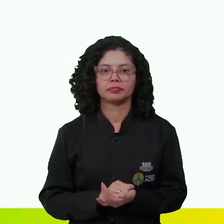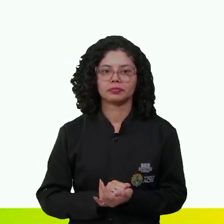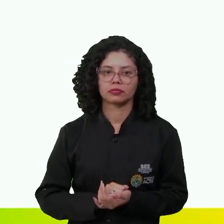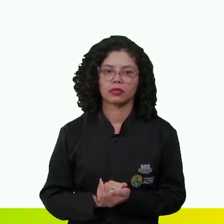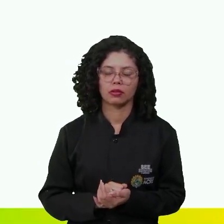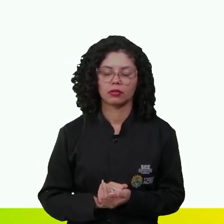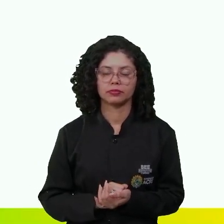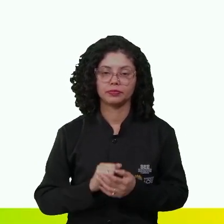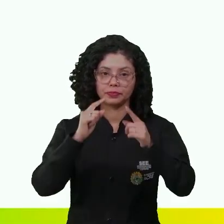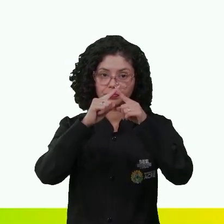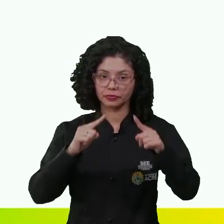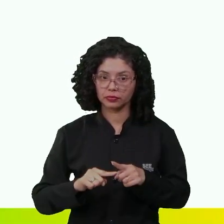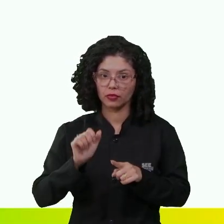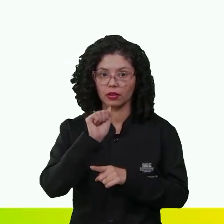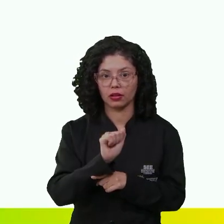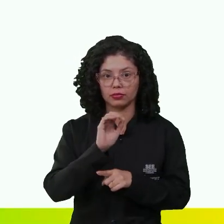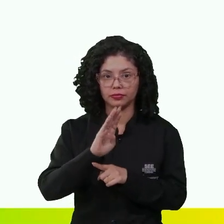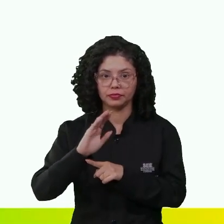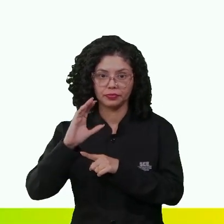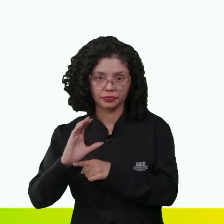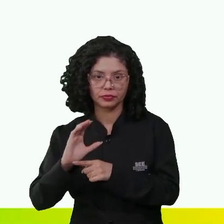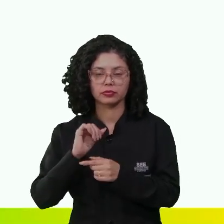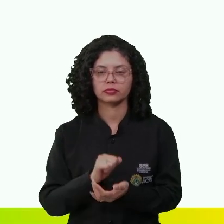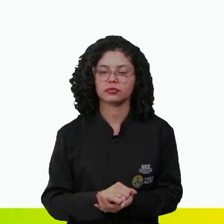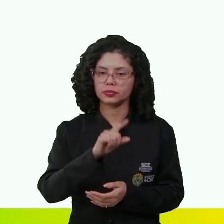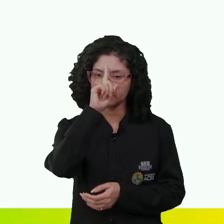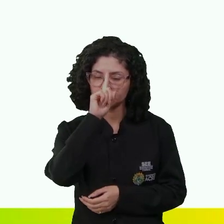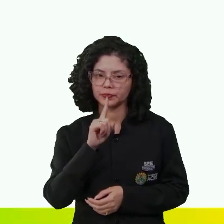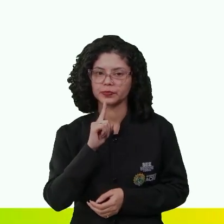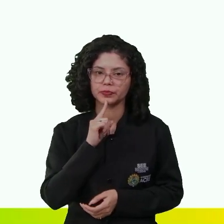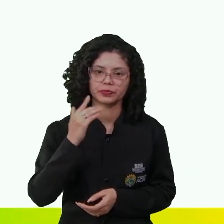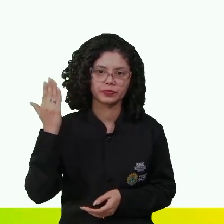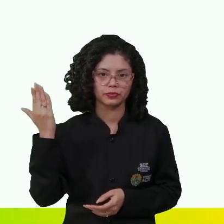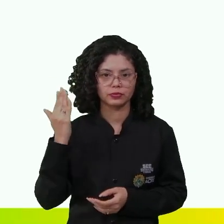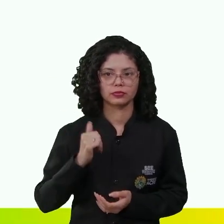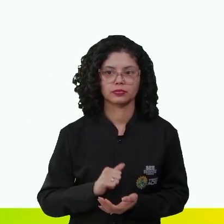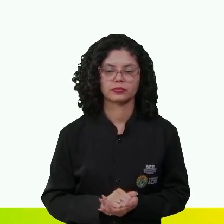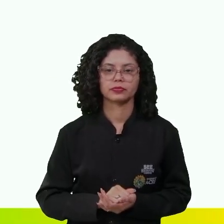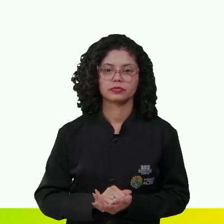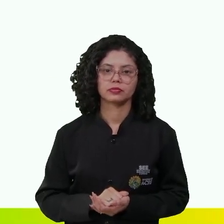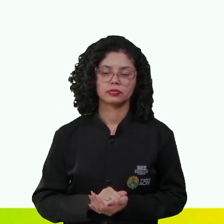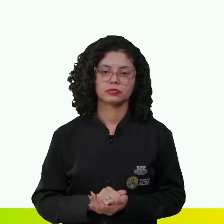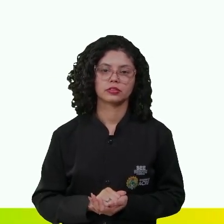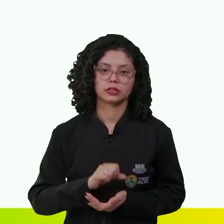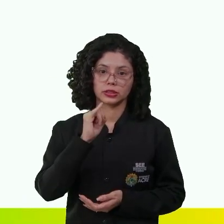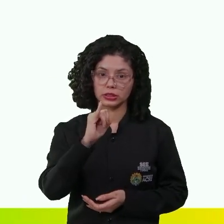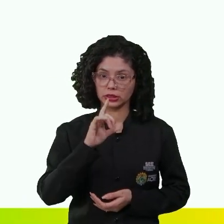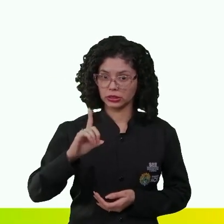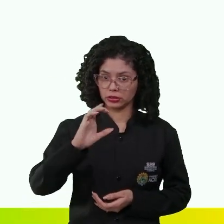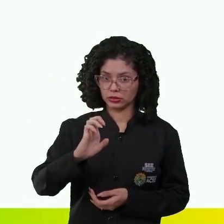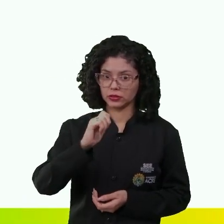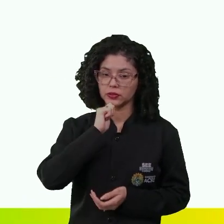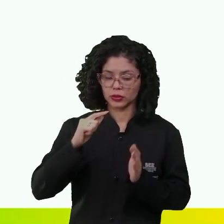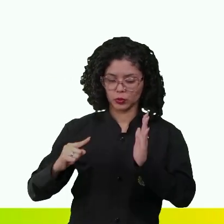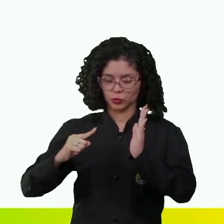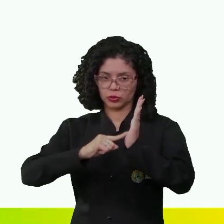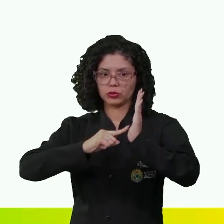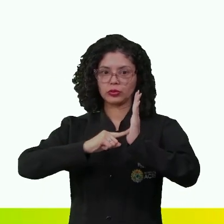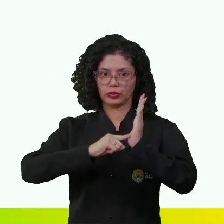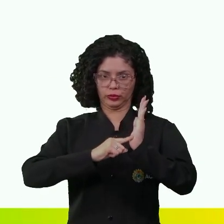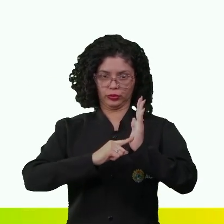que diz o seguinte: seja um triângulo ABC, conforme a figura, Se D e E são